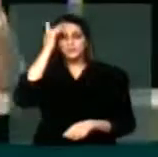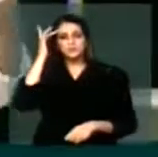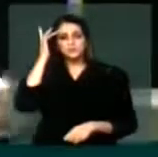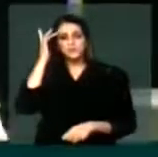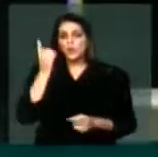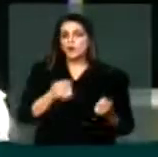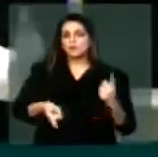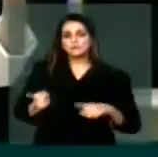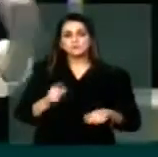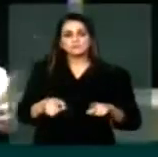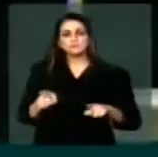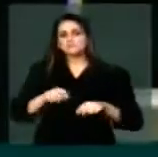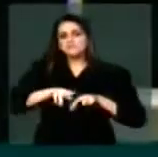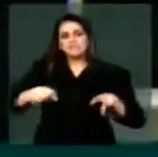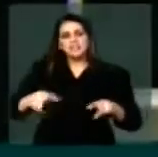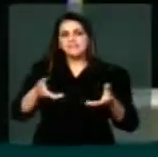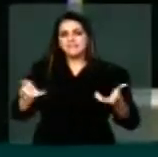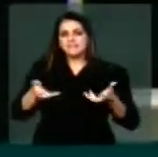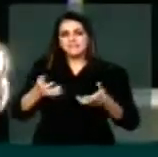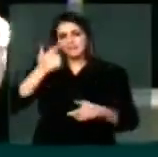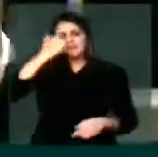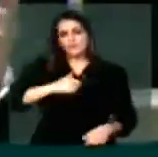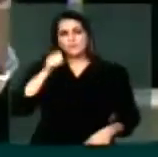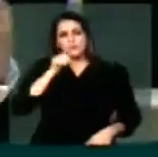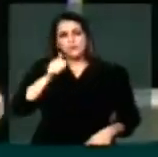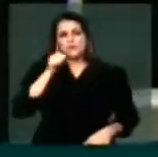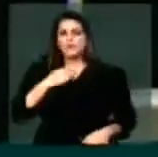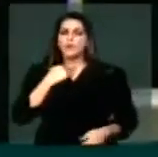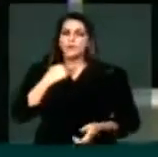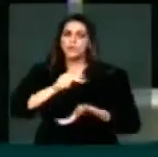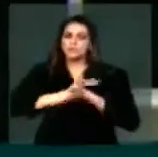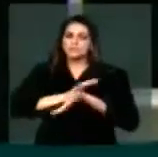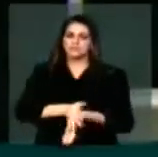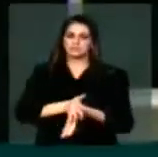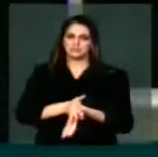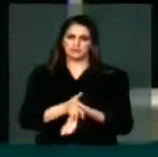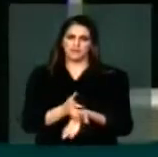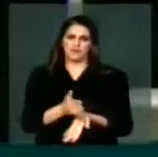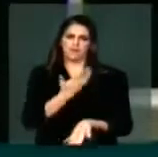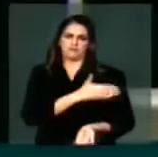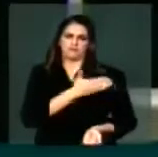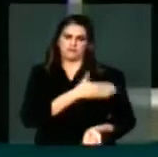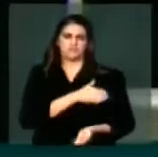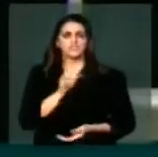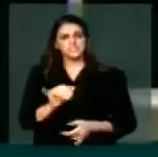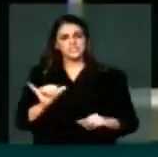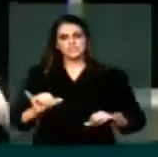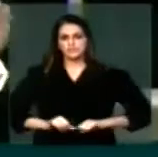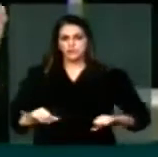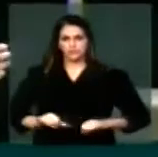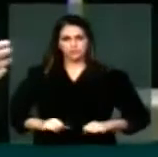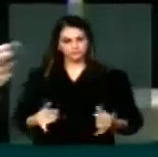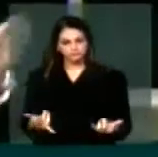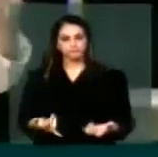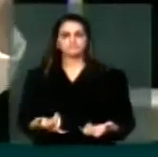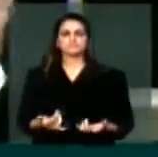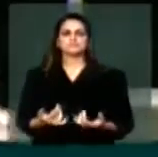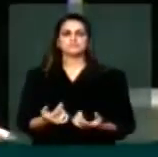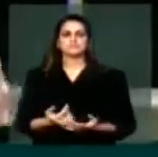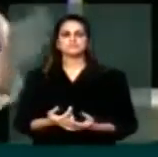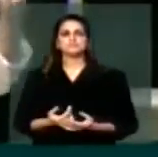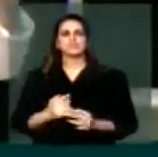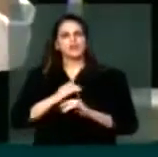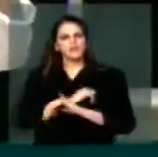se identificam como mulheres, para que não sejam discriminadas triplamente nas instituições quando sofrerem violência. Portanto, presidente,